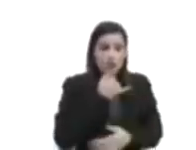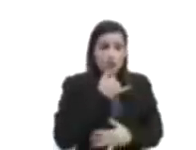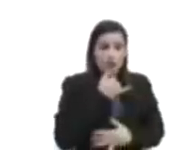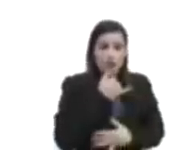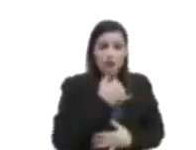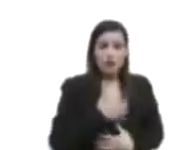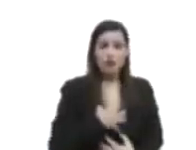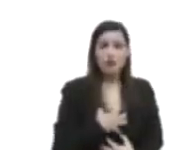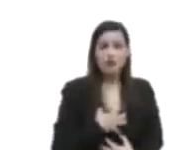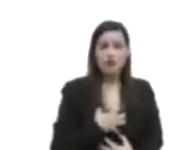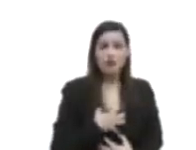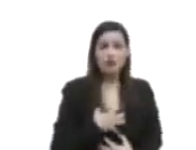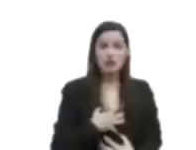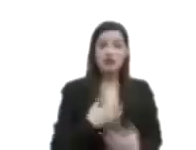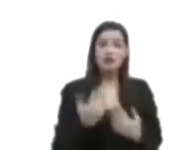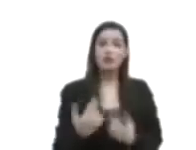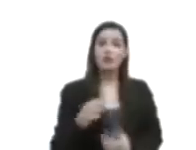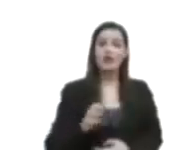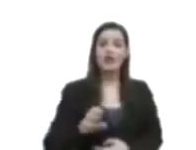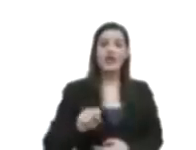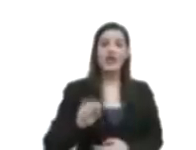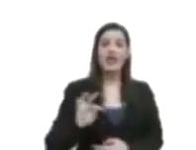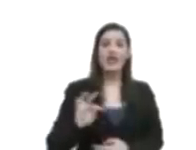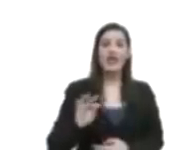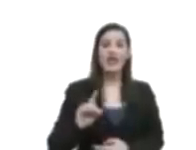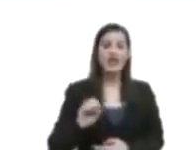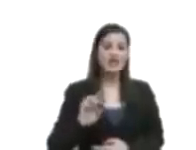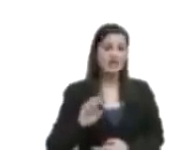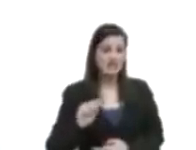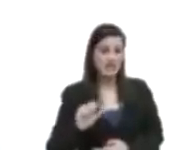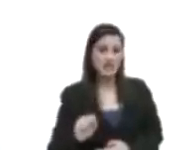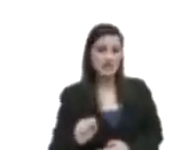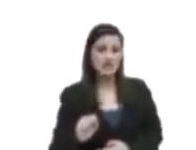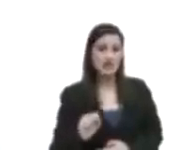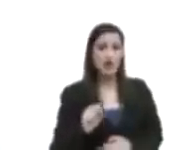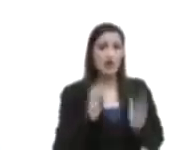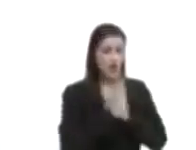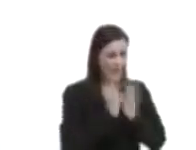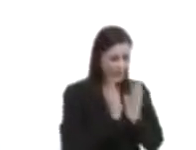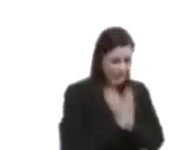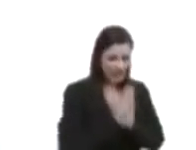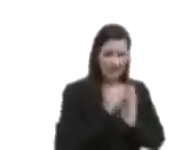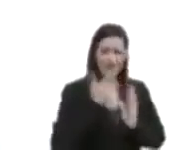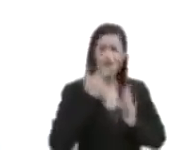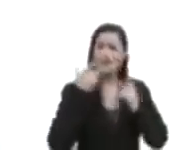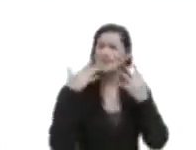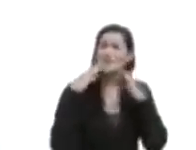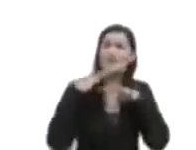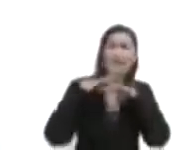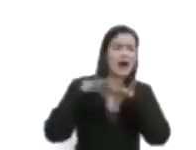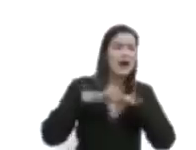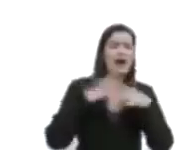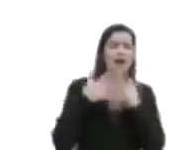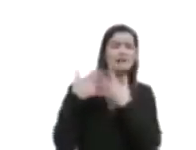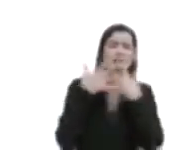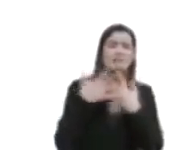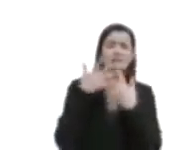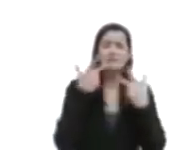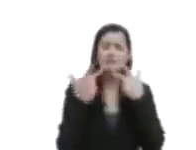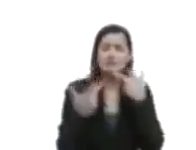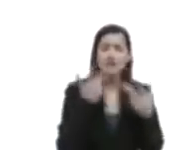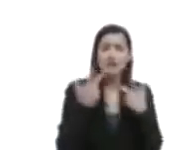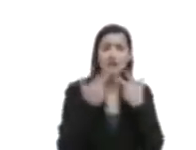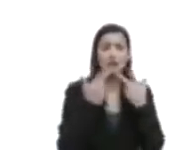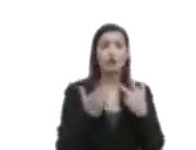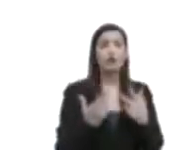a 6, enquanto Esdras orava e fazia confissão, chorando e prostrando-se diante da casa de Deus, ajuntou-se a